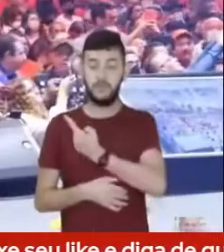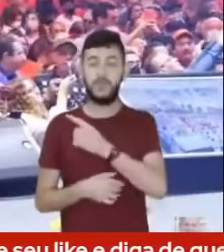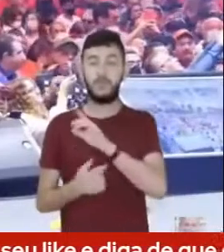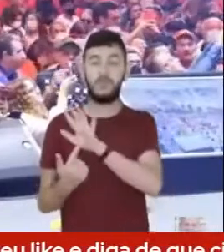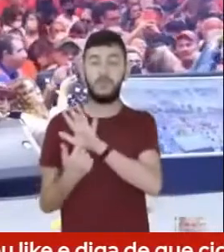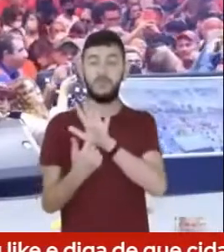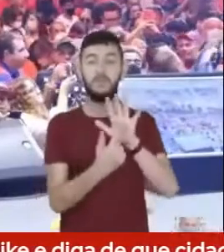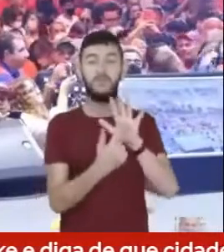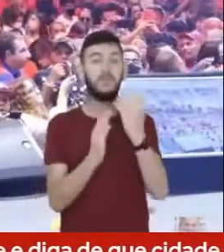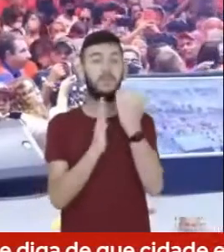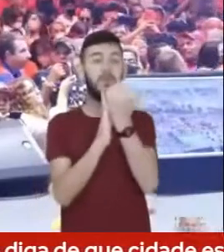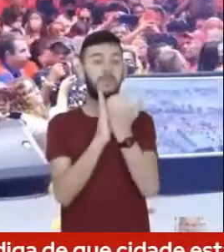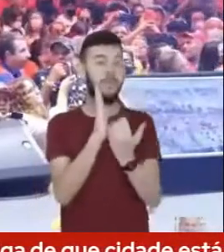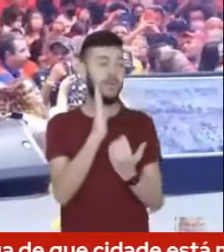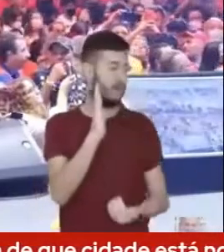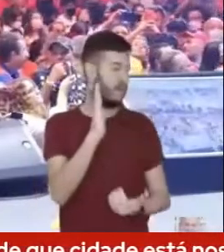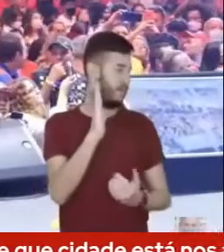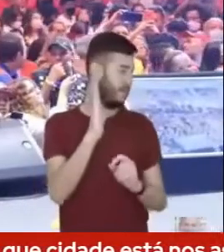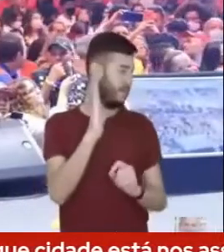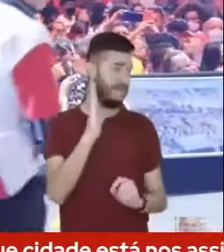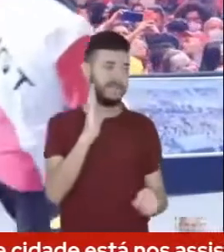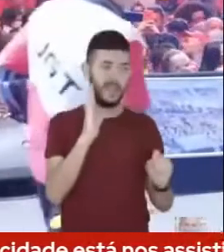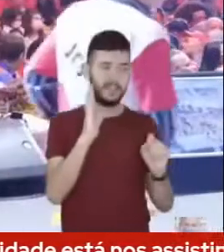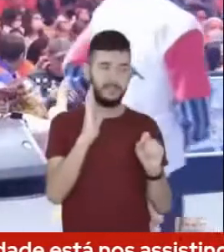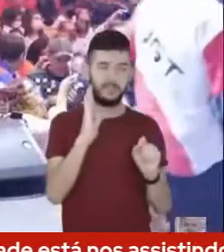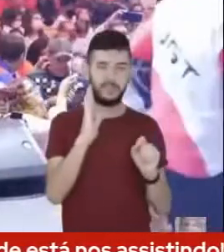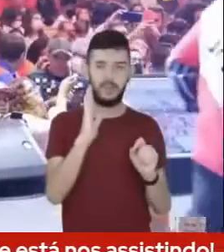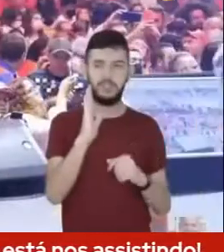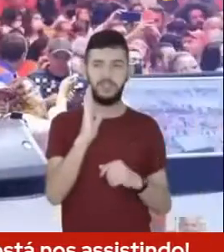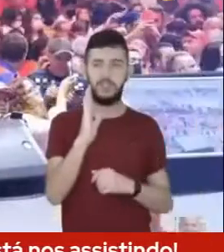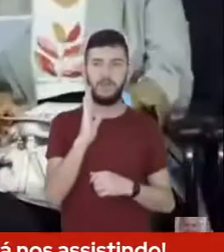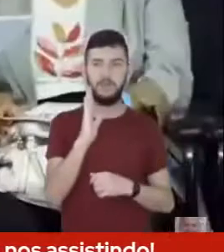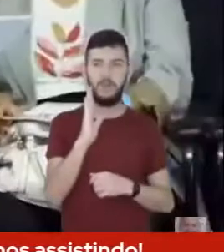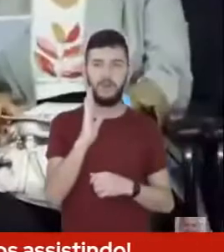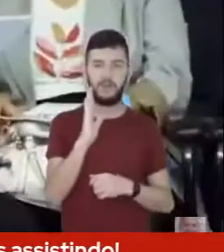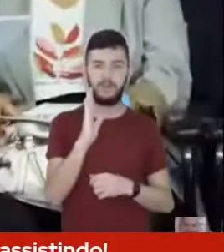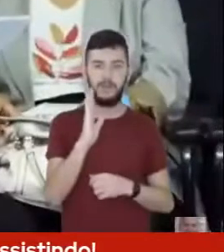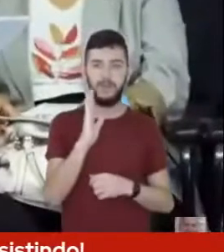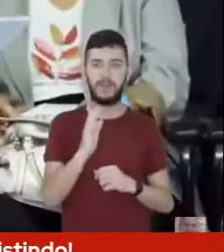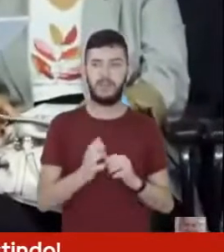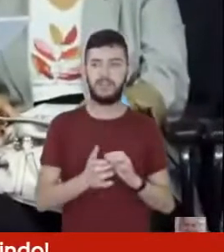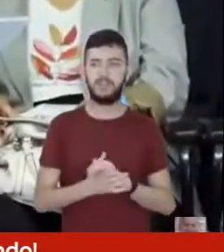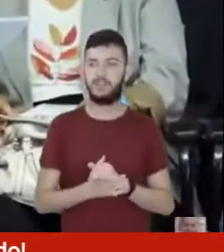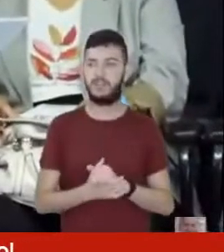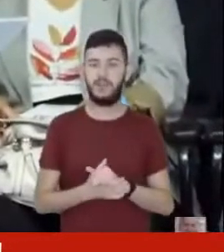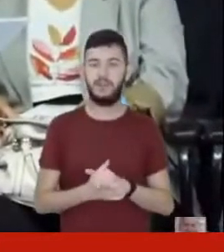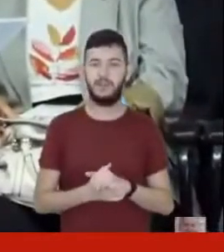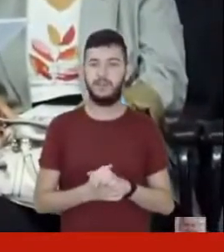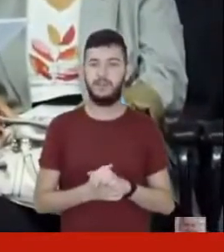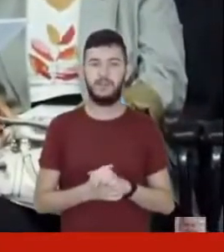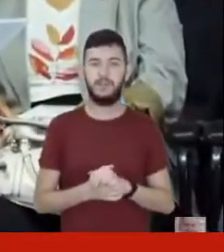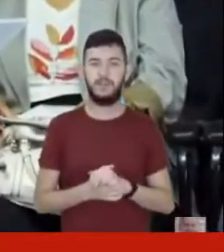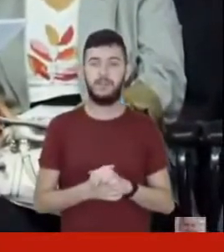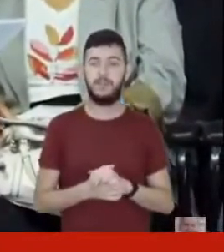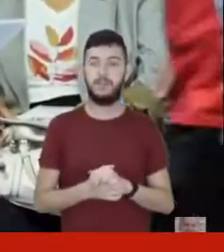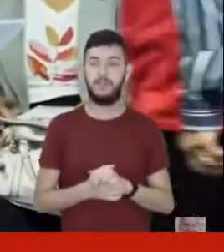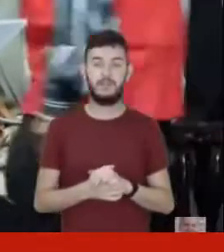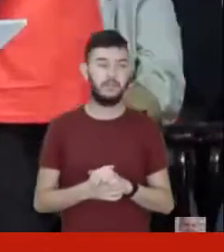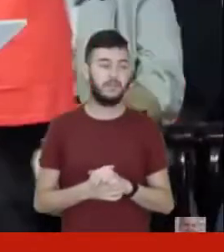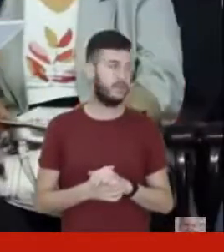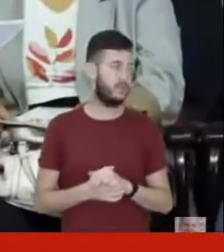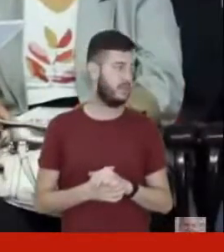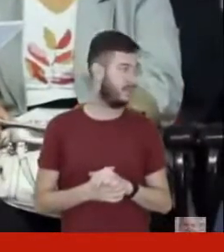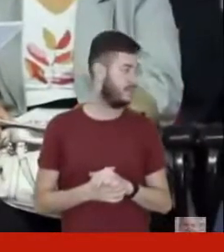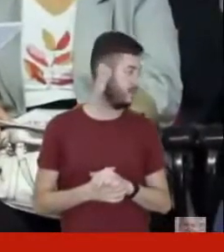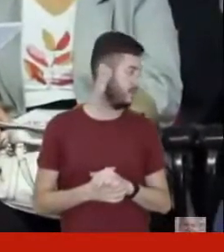sindicais e seus representantes de ramos e setores. Para isso, eu queria chamar o companheiro